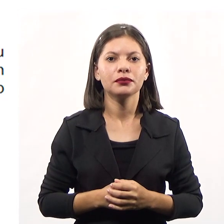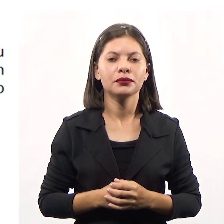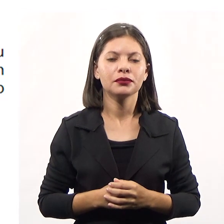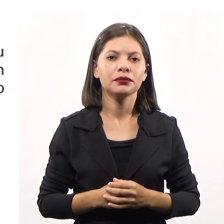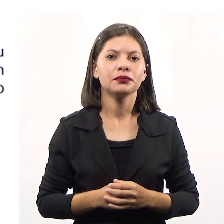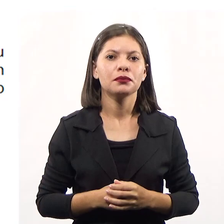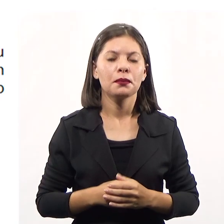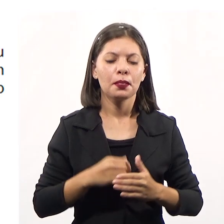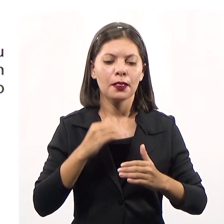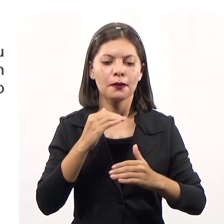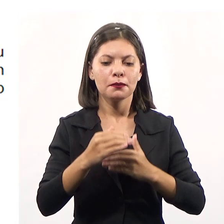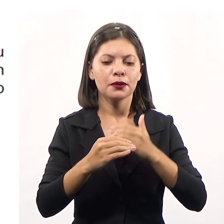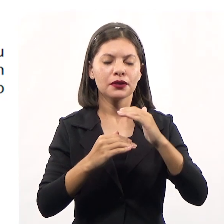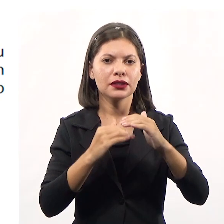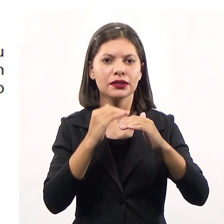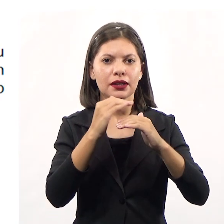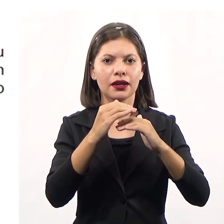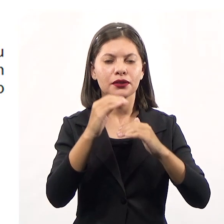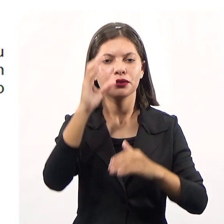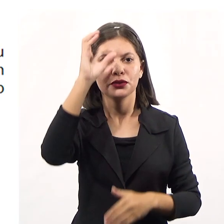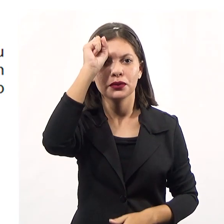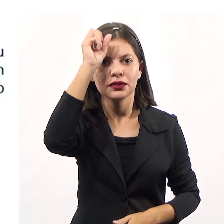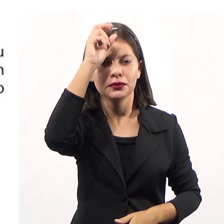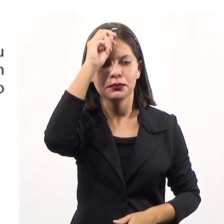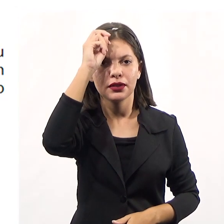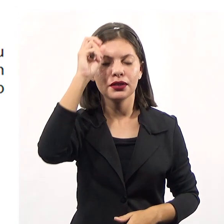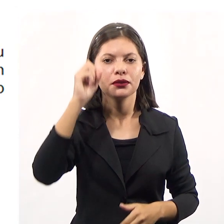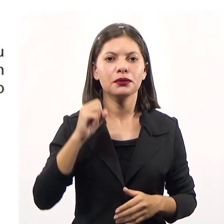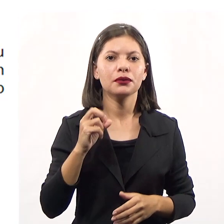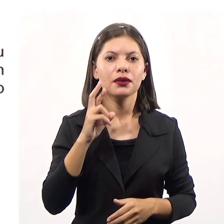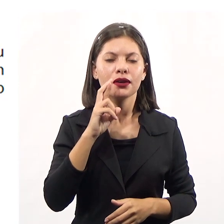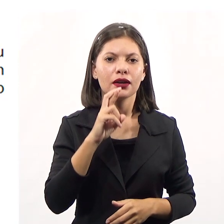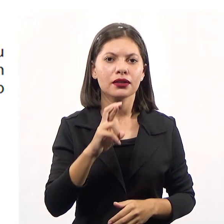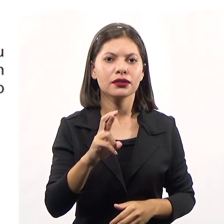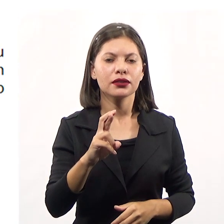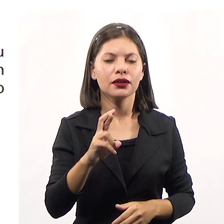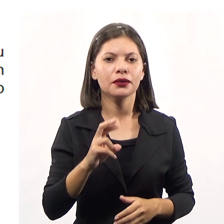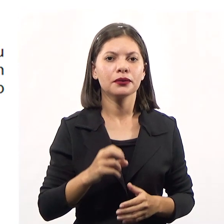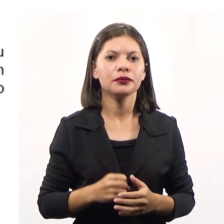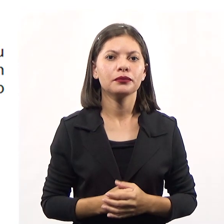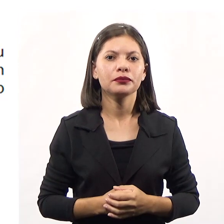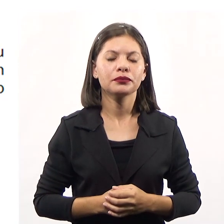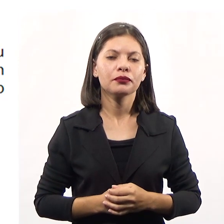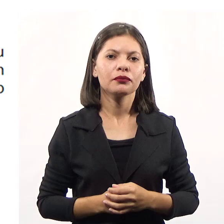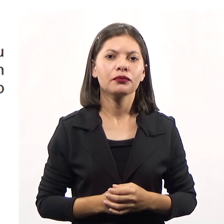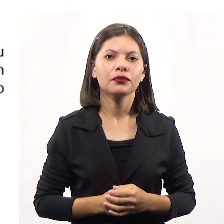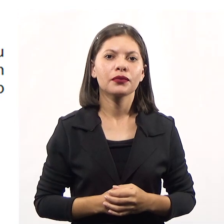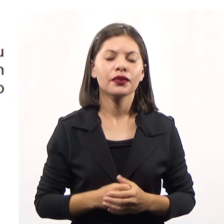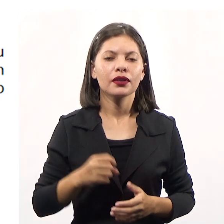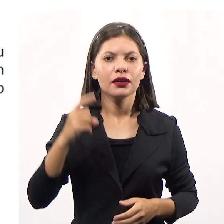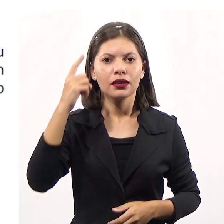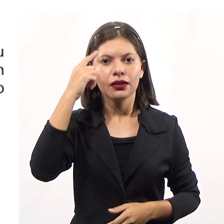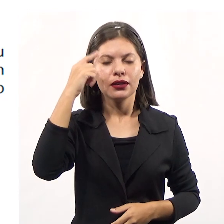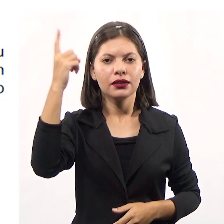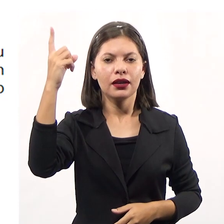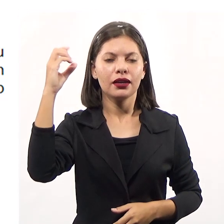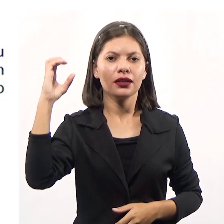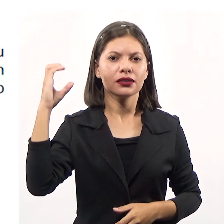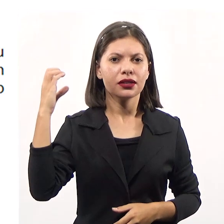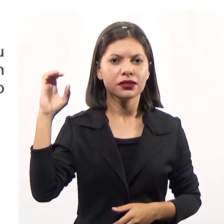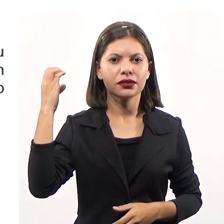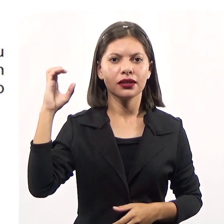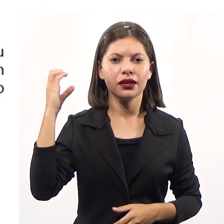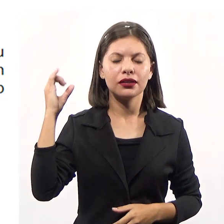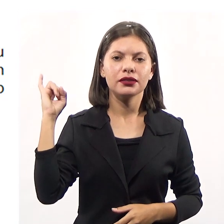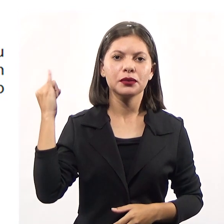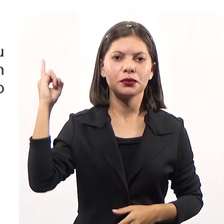de um processo de produção do conhecimento pelo uso da razão, né? Então, isso aí já traz a ideia da